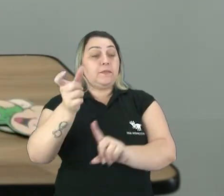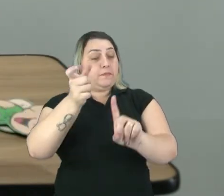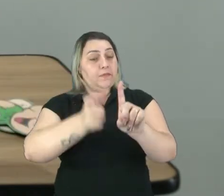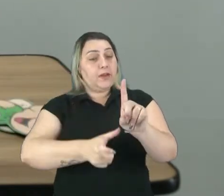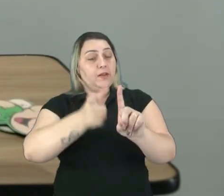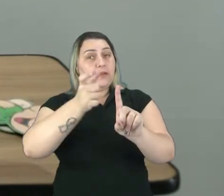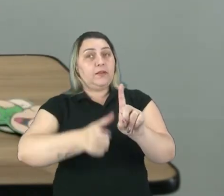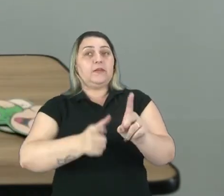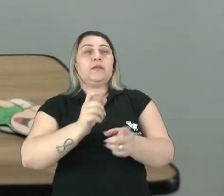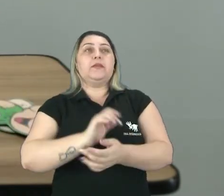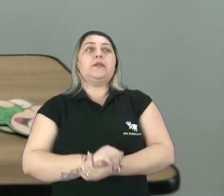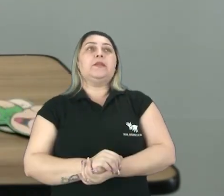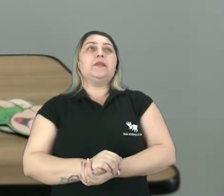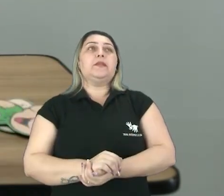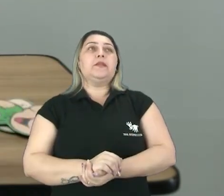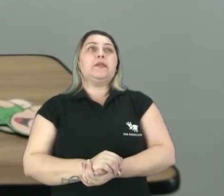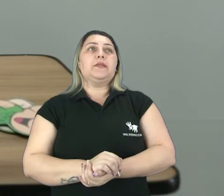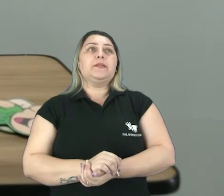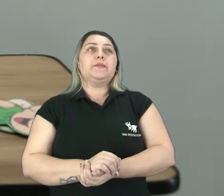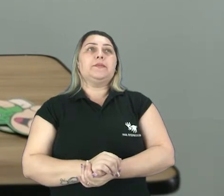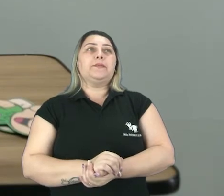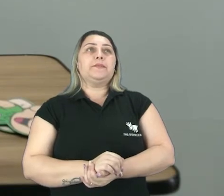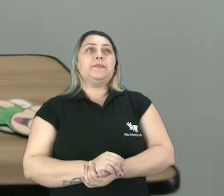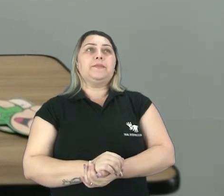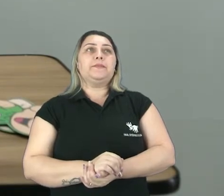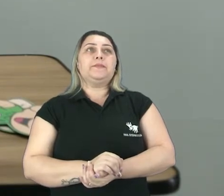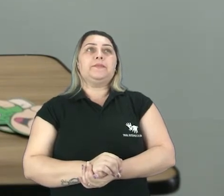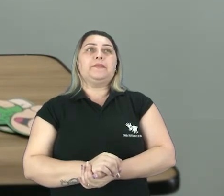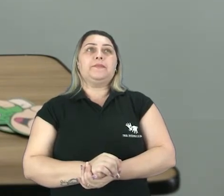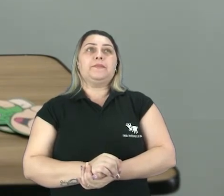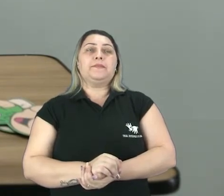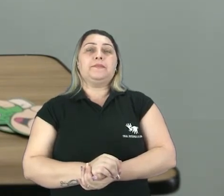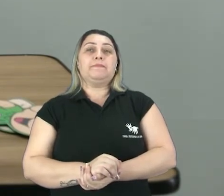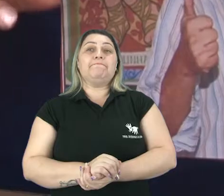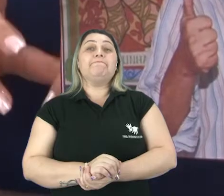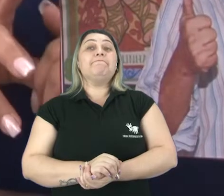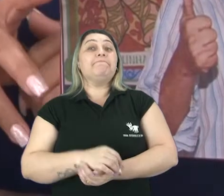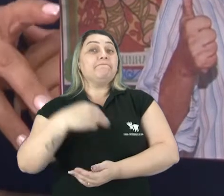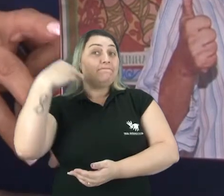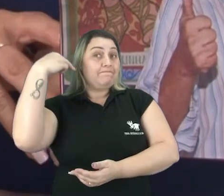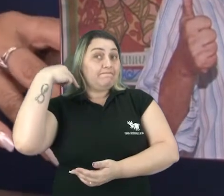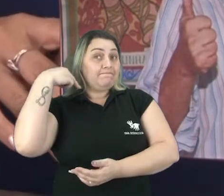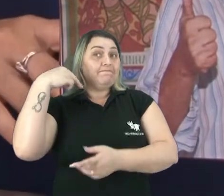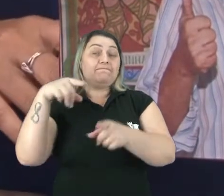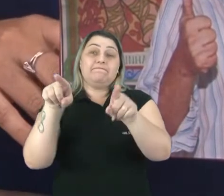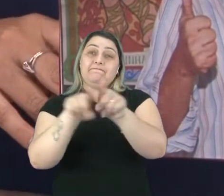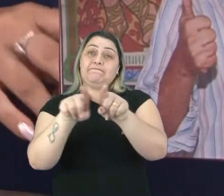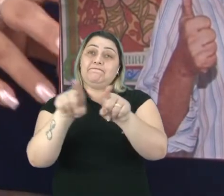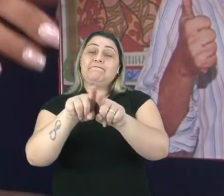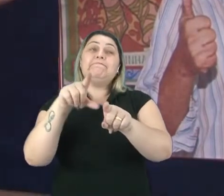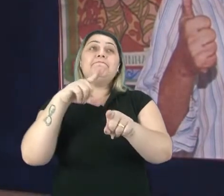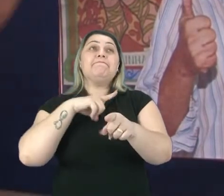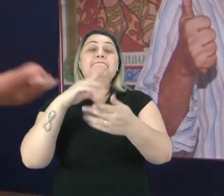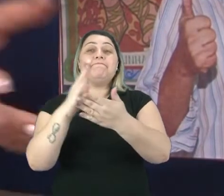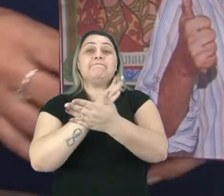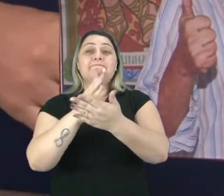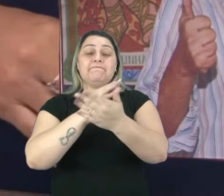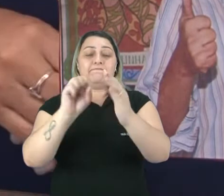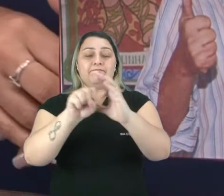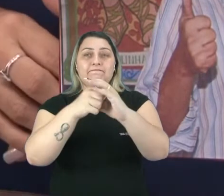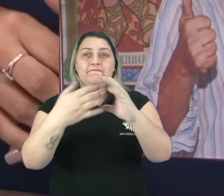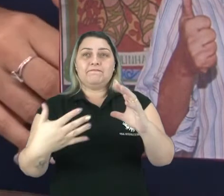principais personagens da Turma da Mônica. A Magali também tem